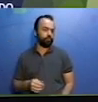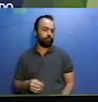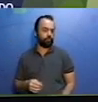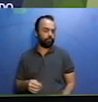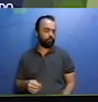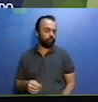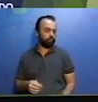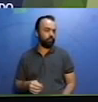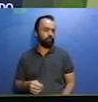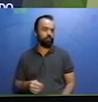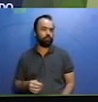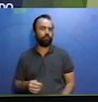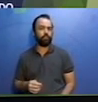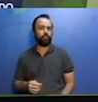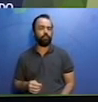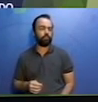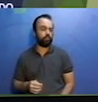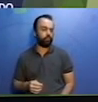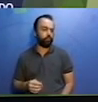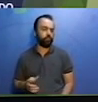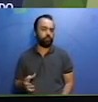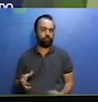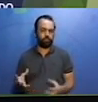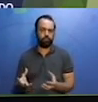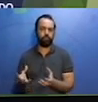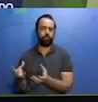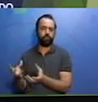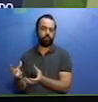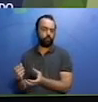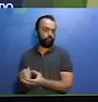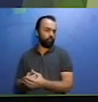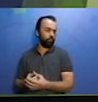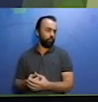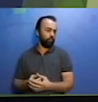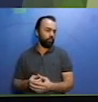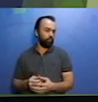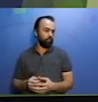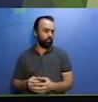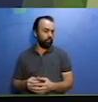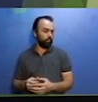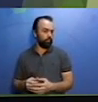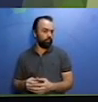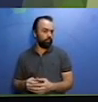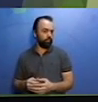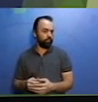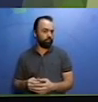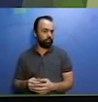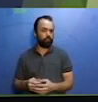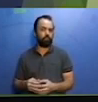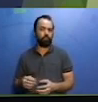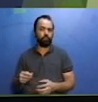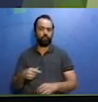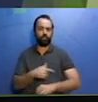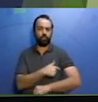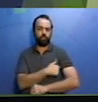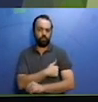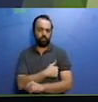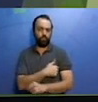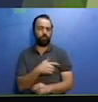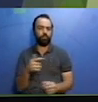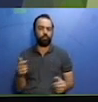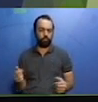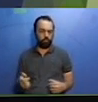em líquido novamente, o balão de fundo redondo, que abriga a mistura, o termômetro para